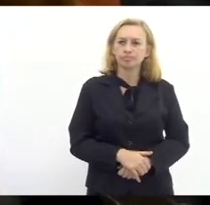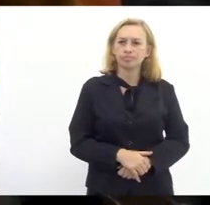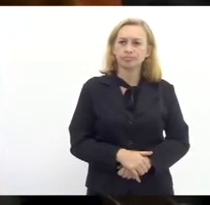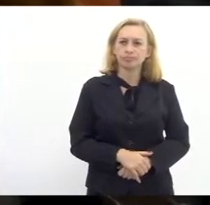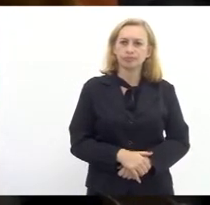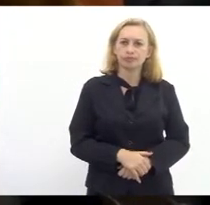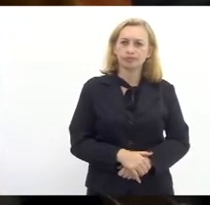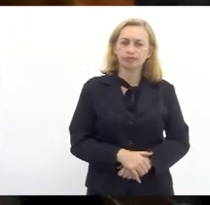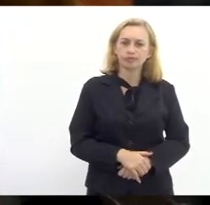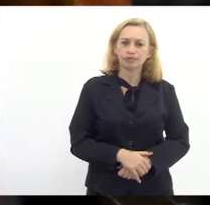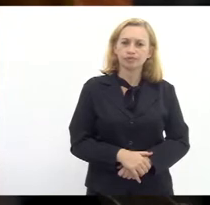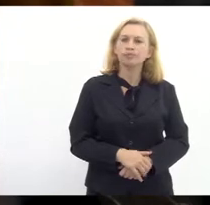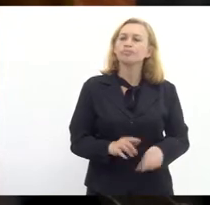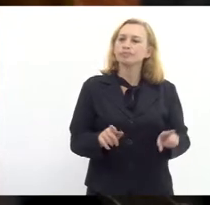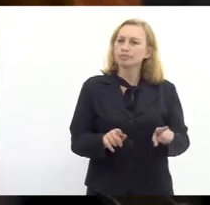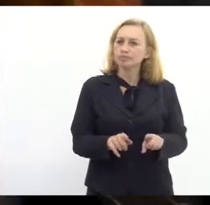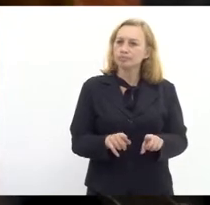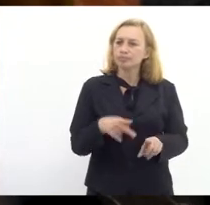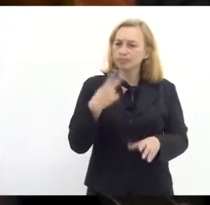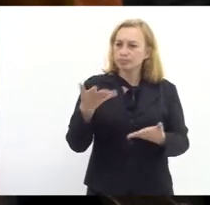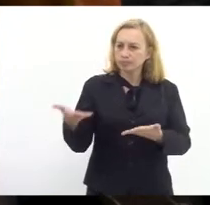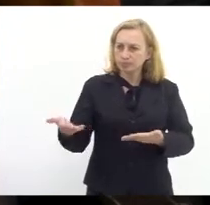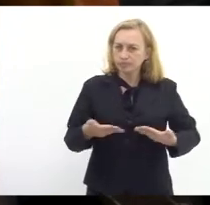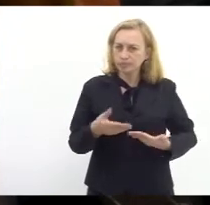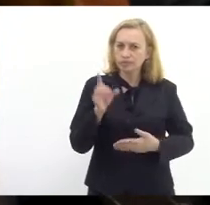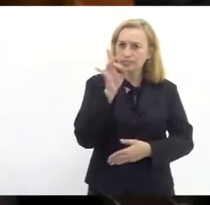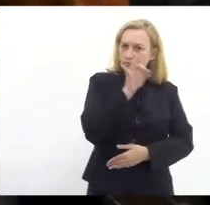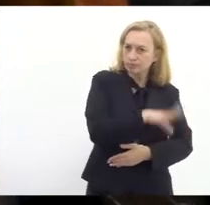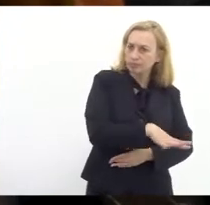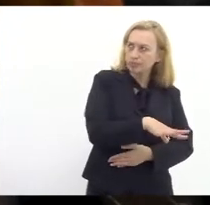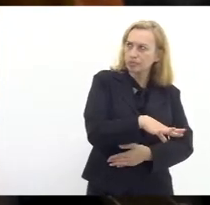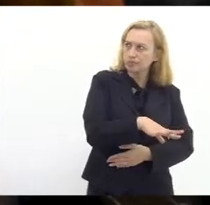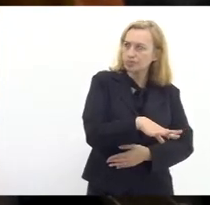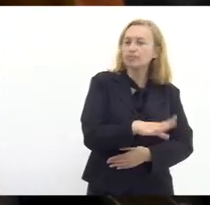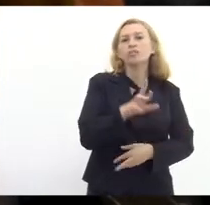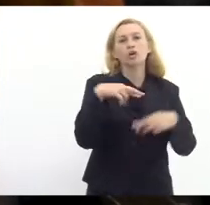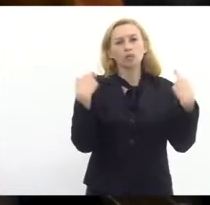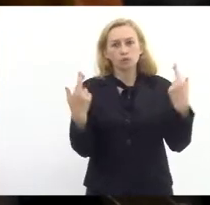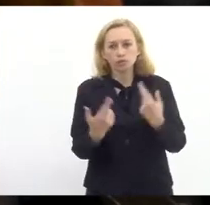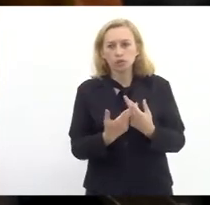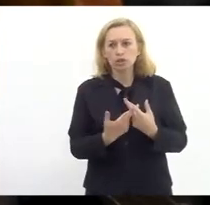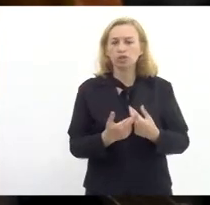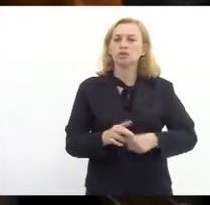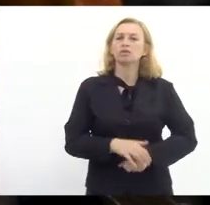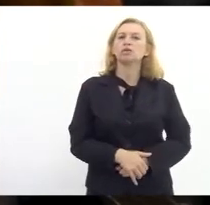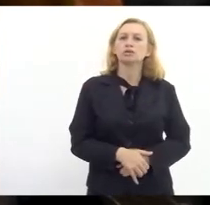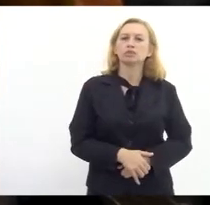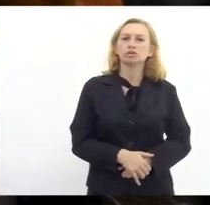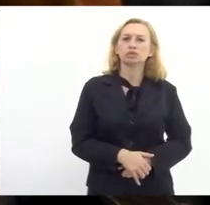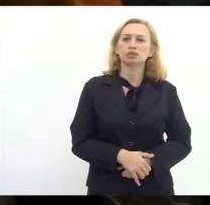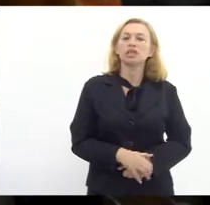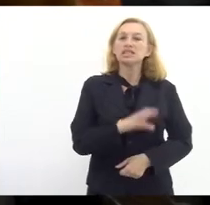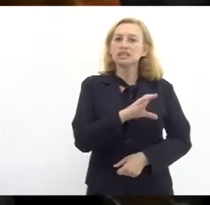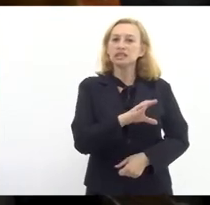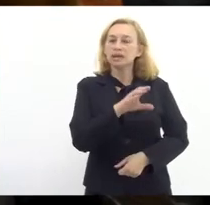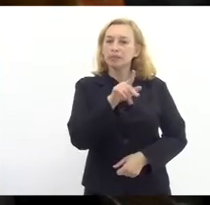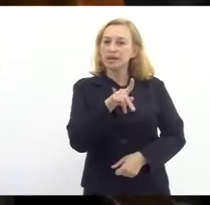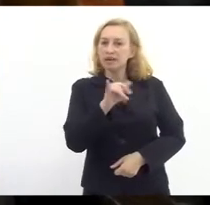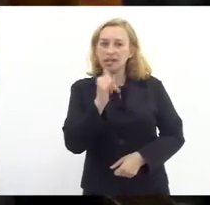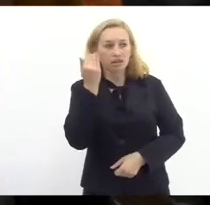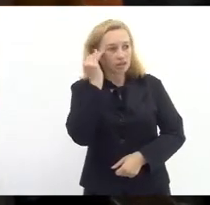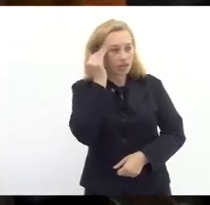Eu ratifico o convite feito aqui na última reunião, se esta CPI entender